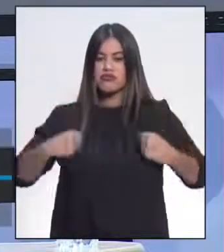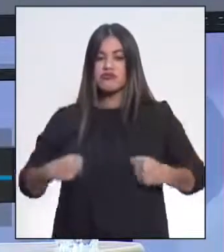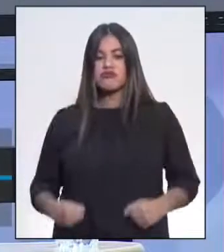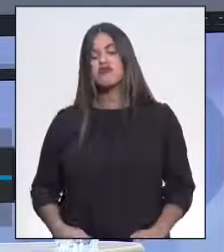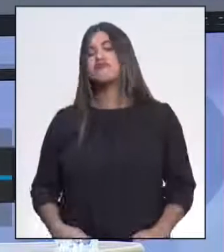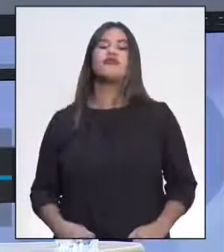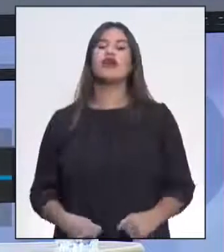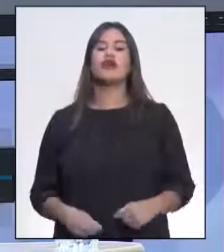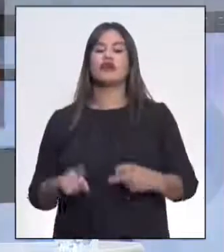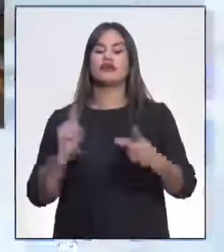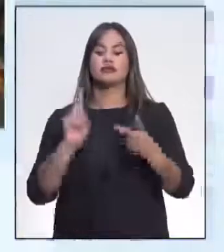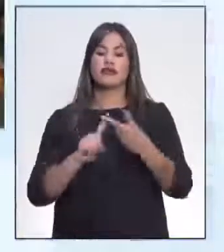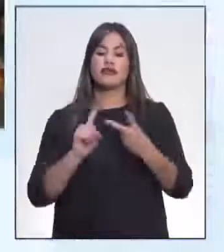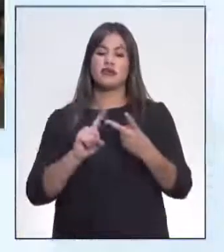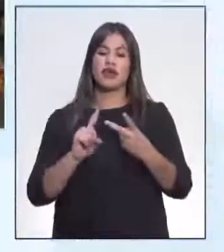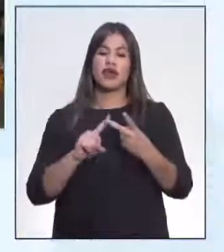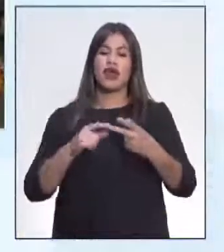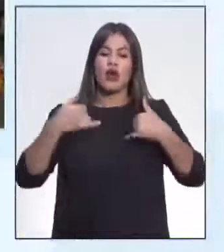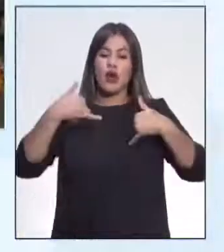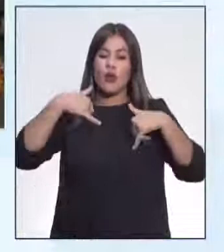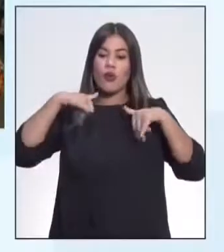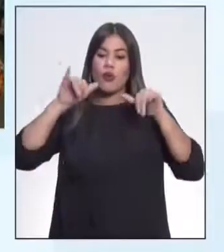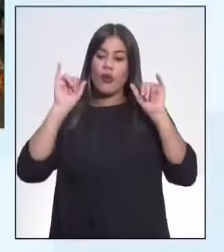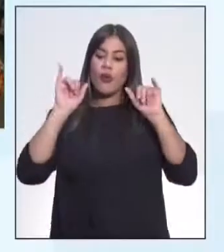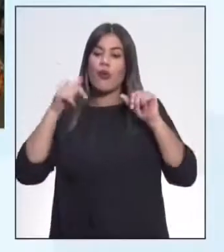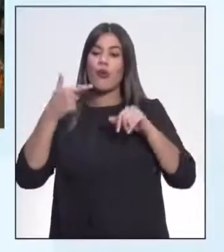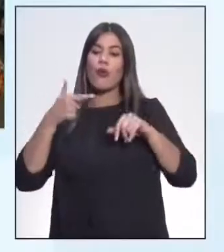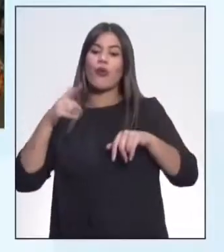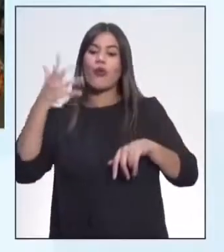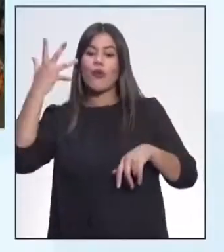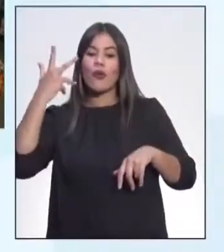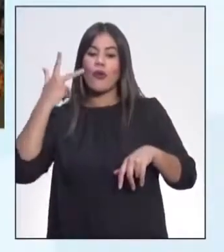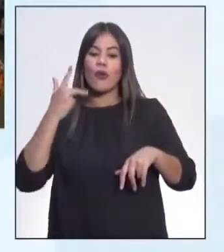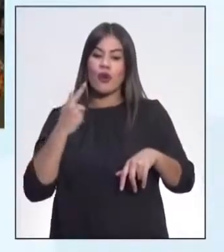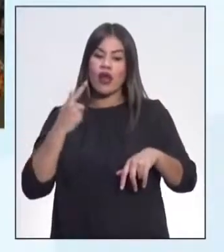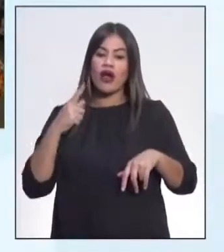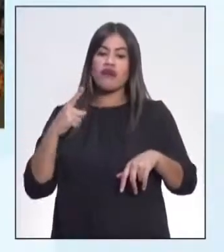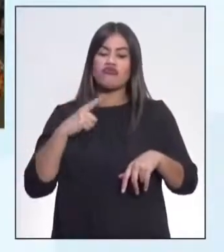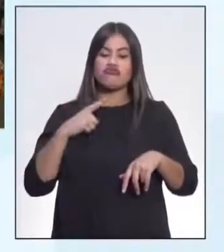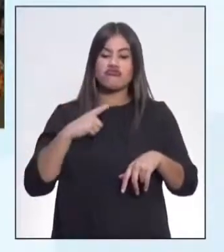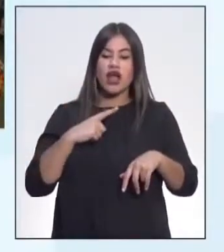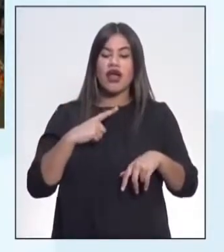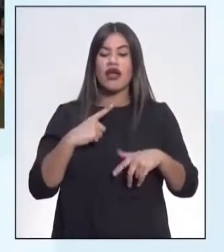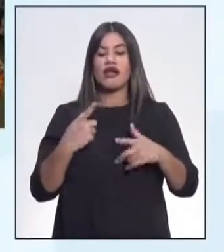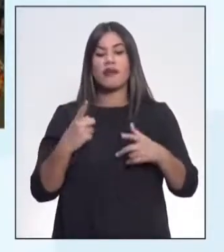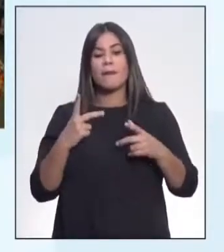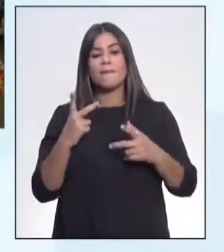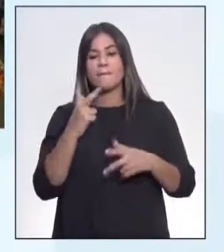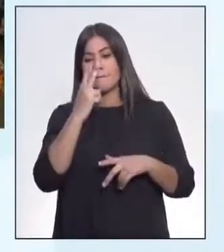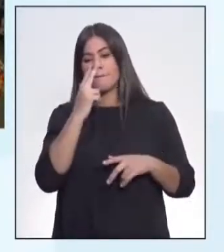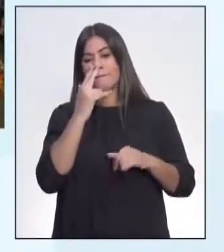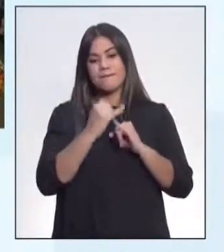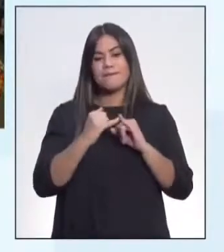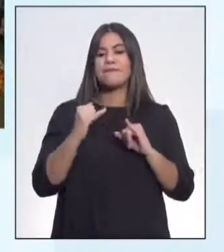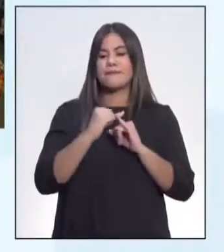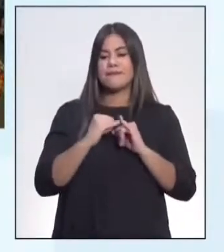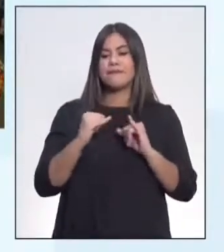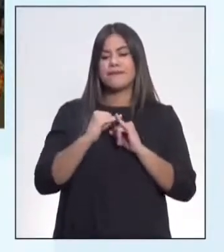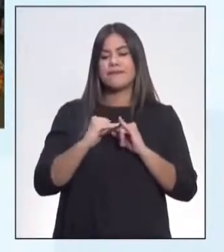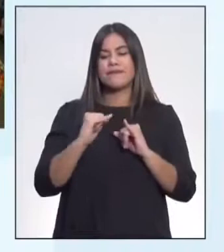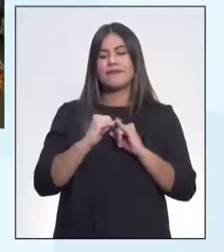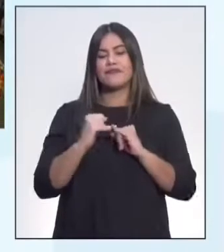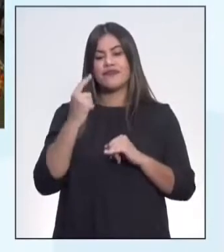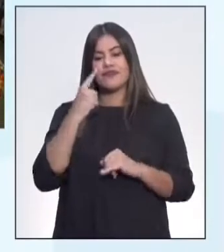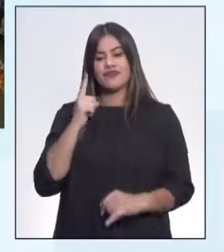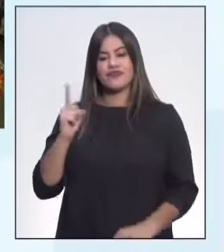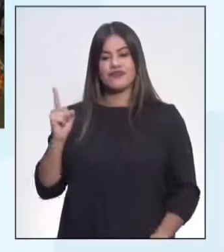as roupas, apesar de um ser um boi e o outro ser um leão, elas também são parecidas, tá? Então, tá aí para vocês a imagem, para vocês